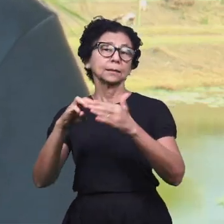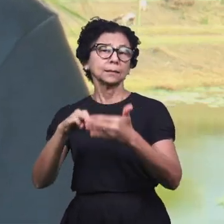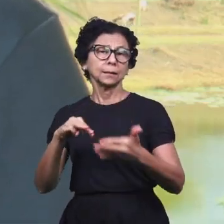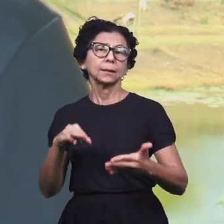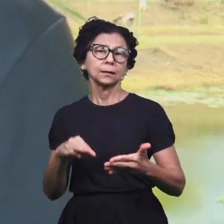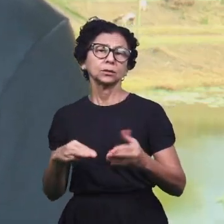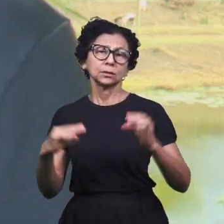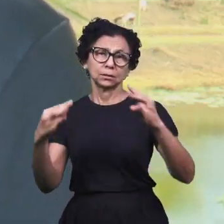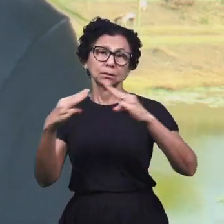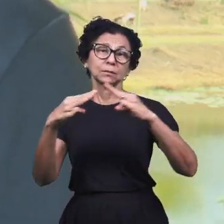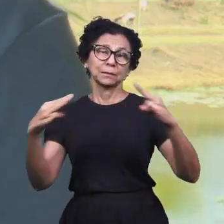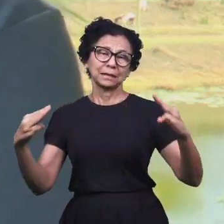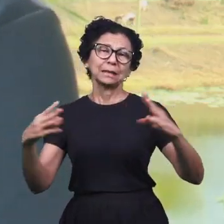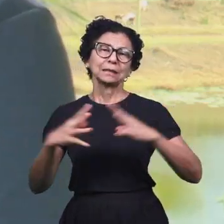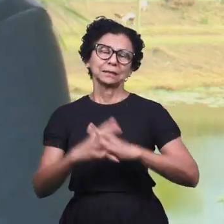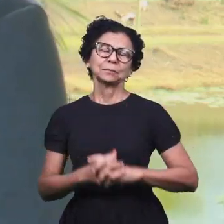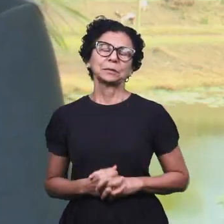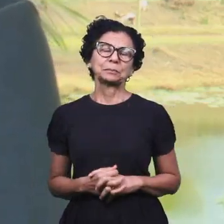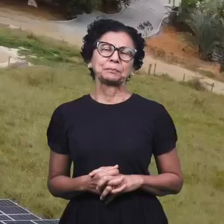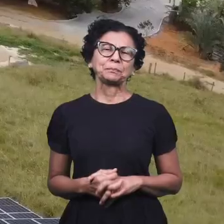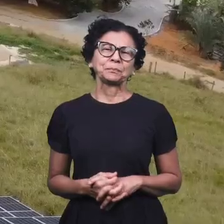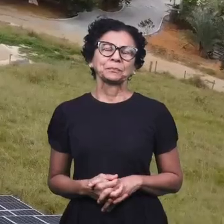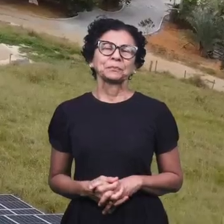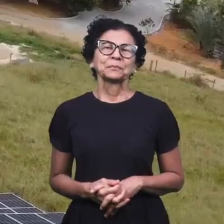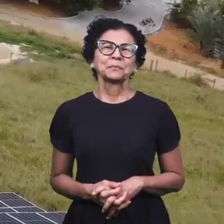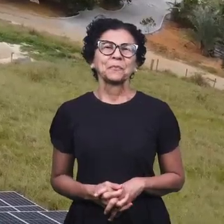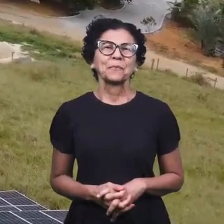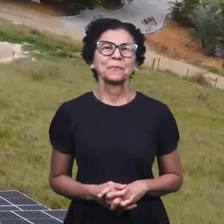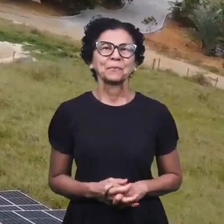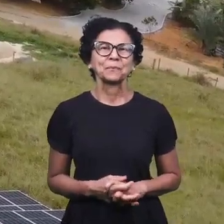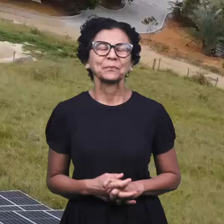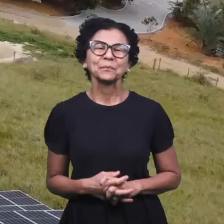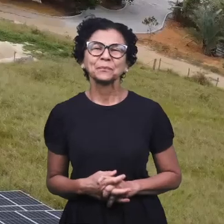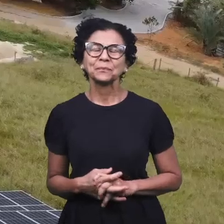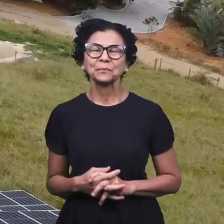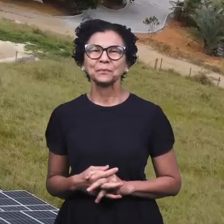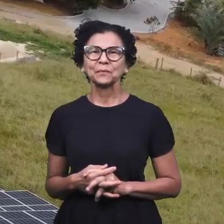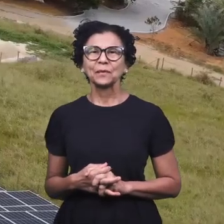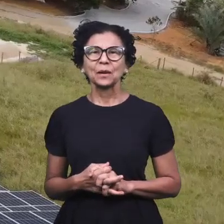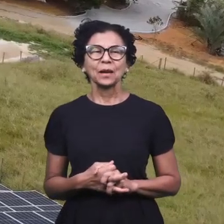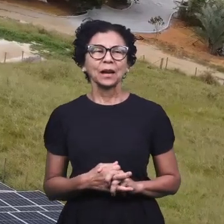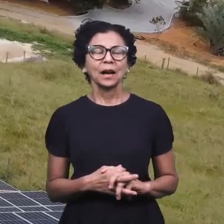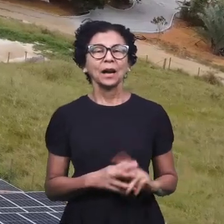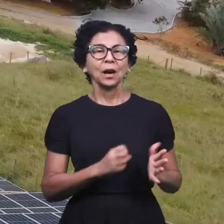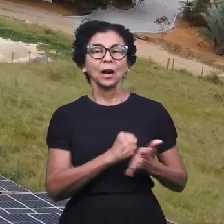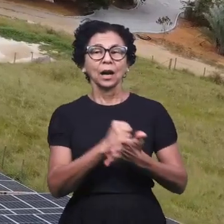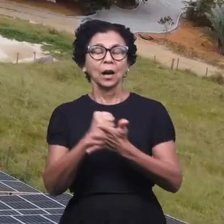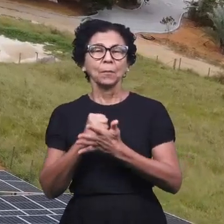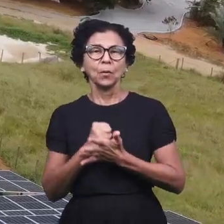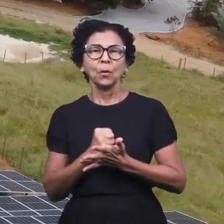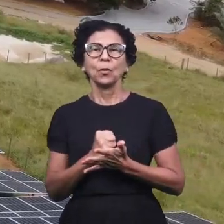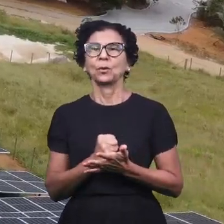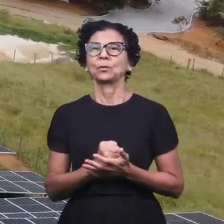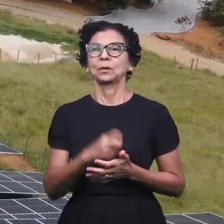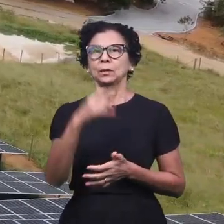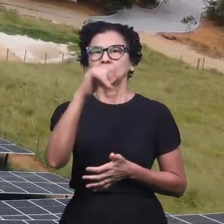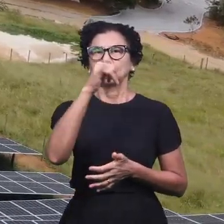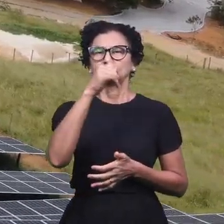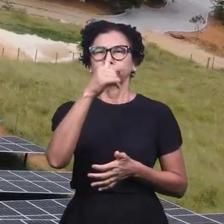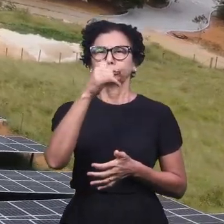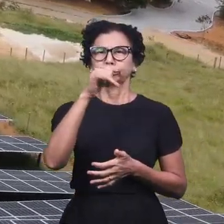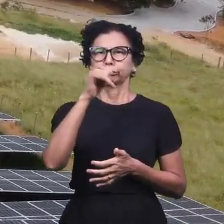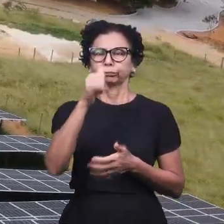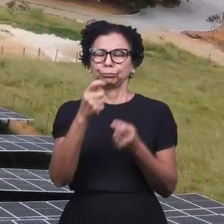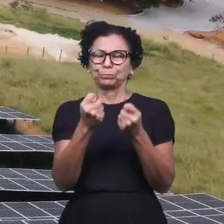igrejas e os manaíns que recebem créditos. Uma das vantagens que a energia solar traz é a economia com a conta de